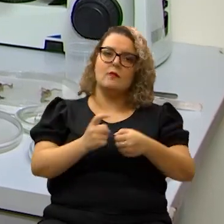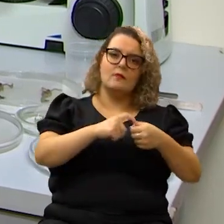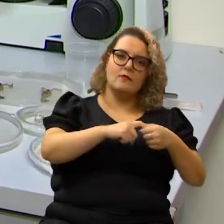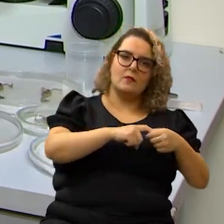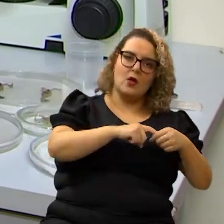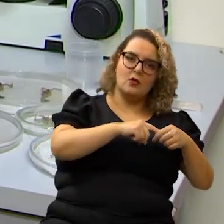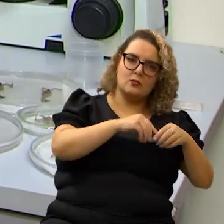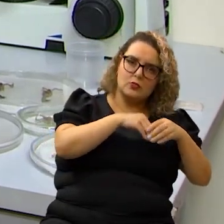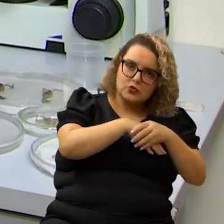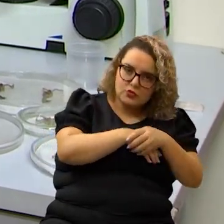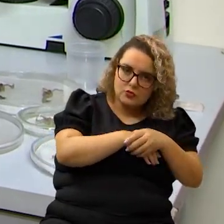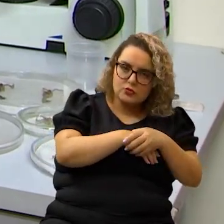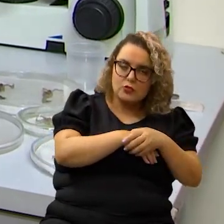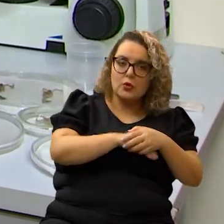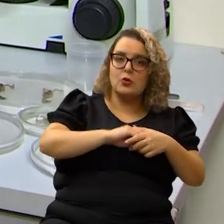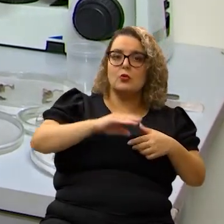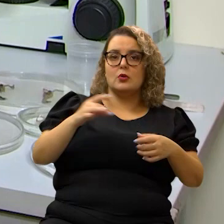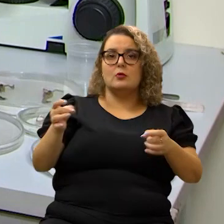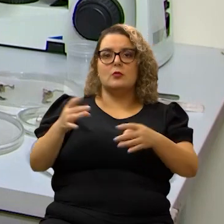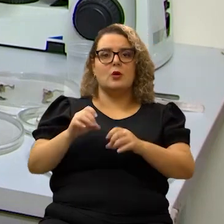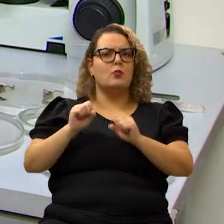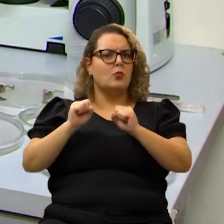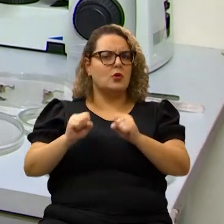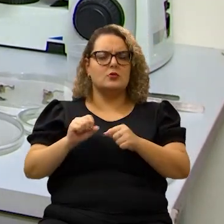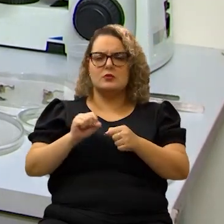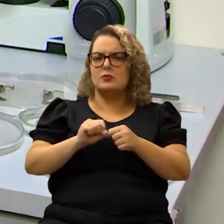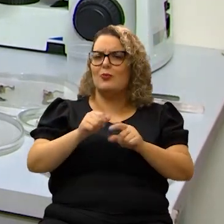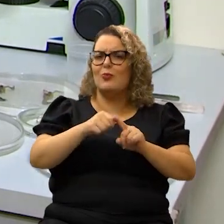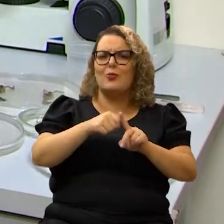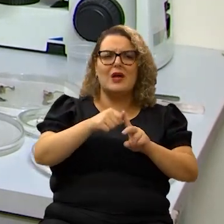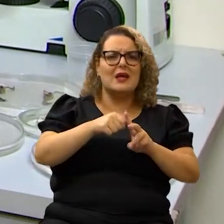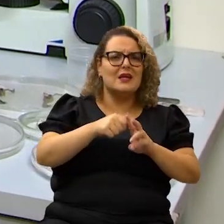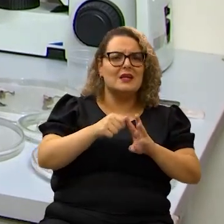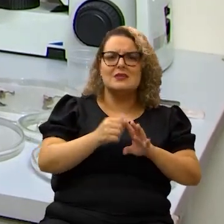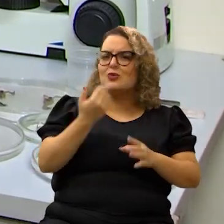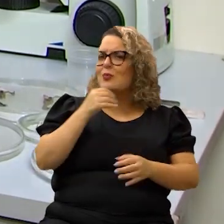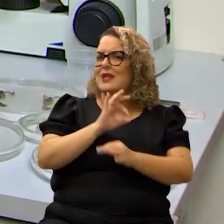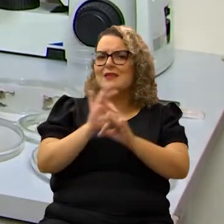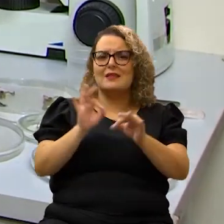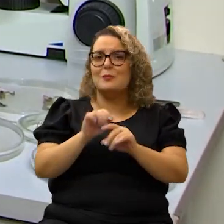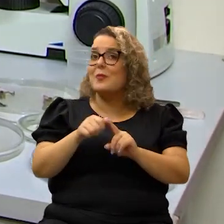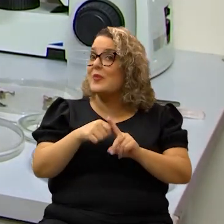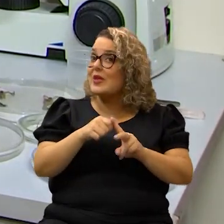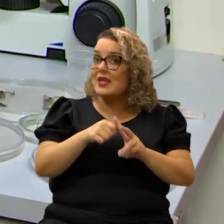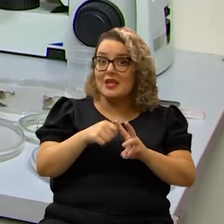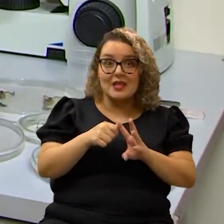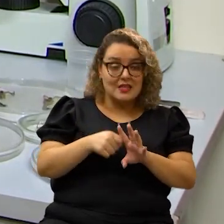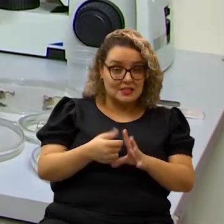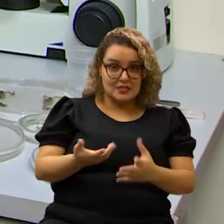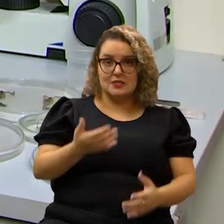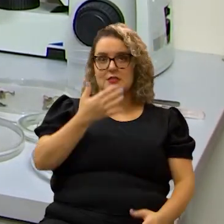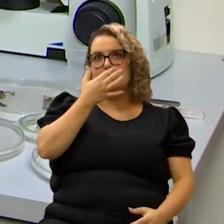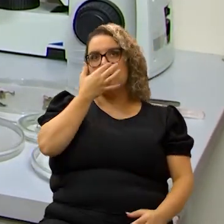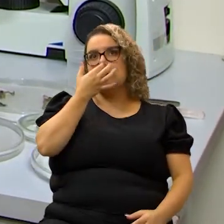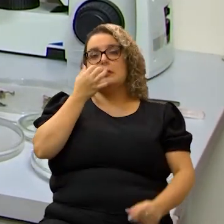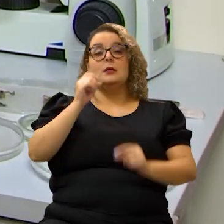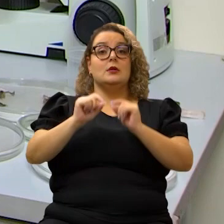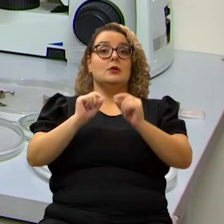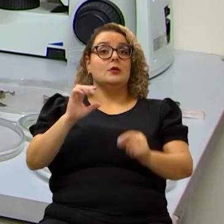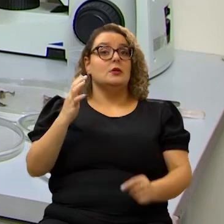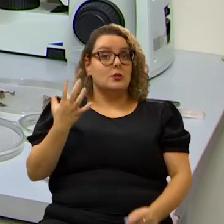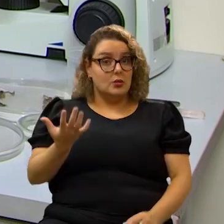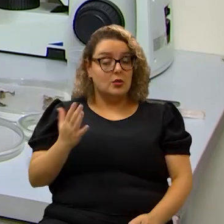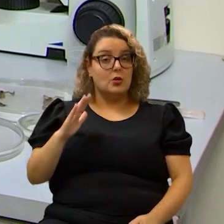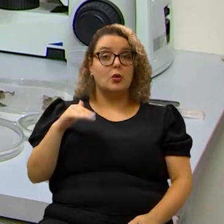toquinha. Ele sai, sente o veneno, ele volta para a toquinha. Quando passar o efeito, e ele pode fazer isso por meses, sem comer,